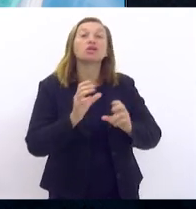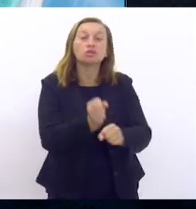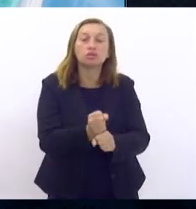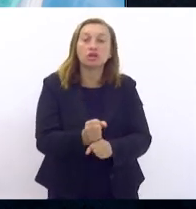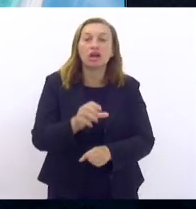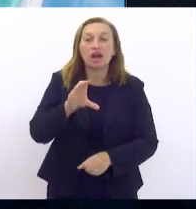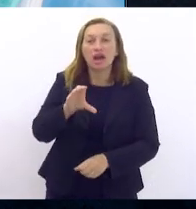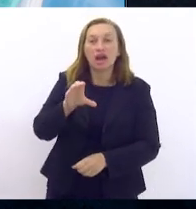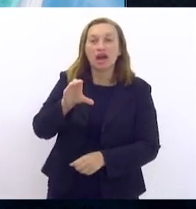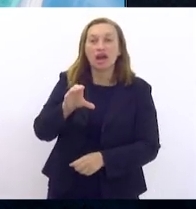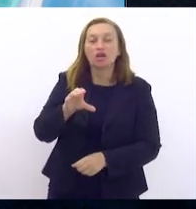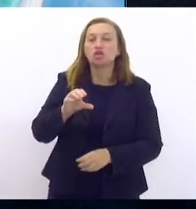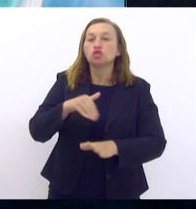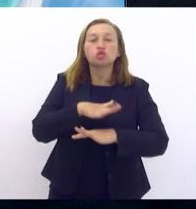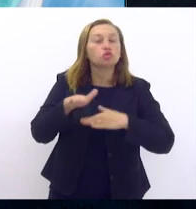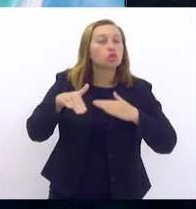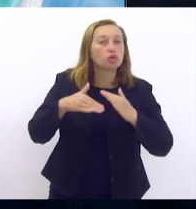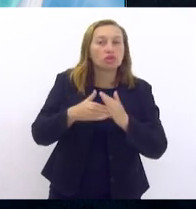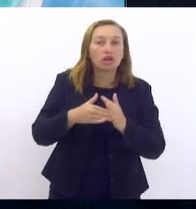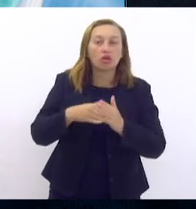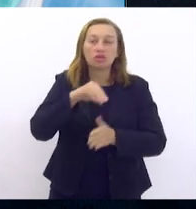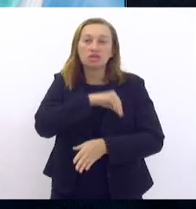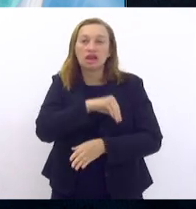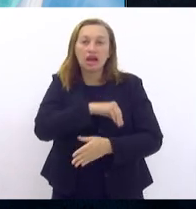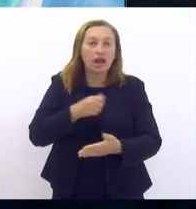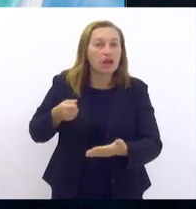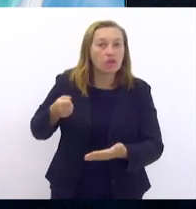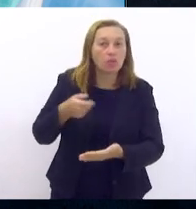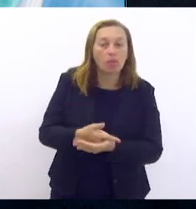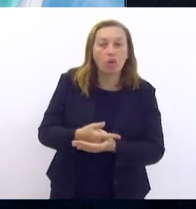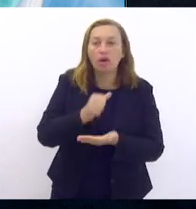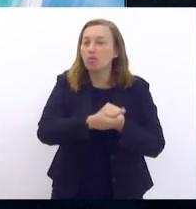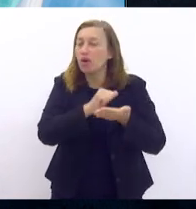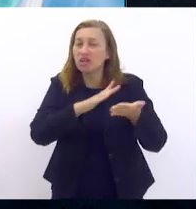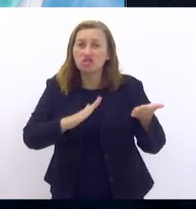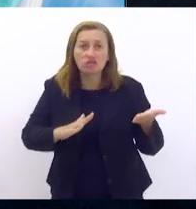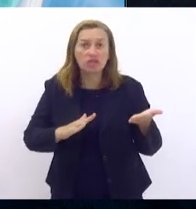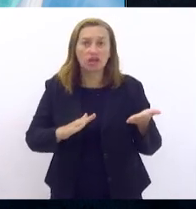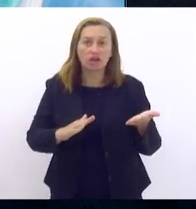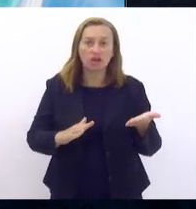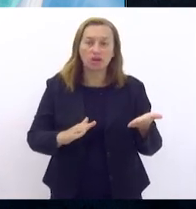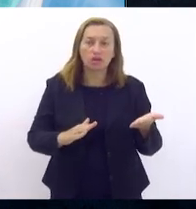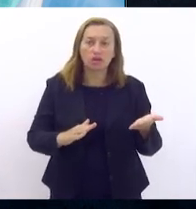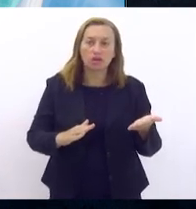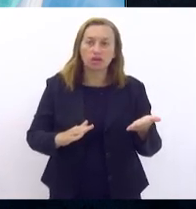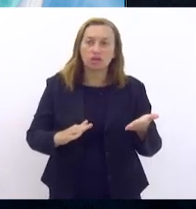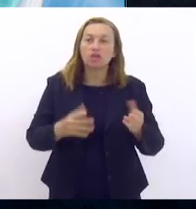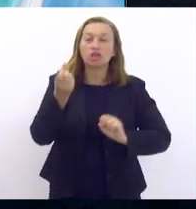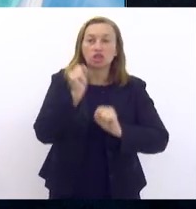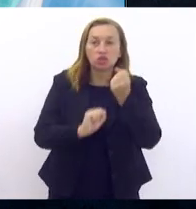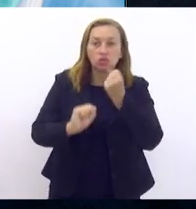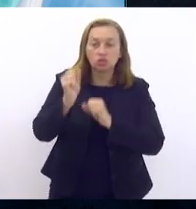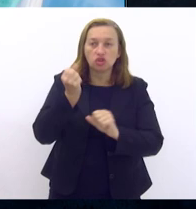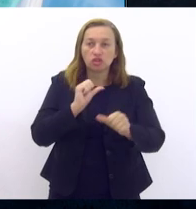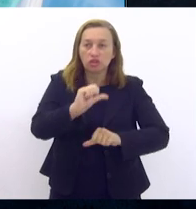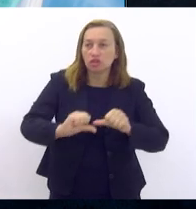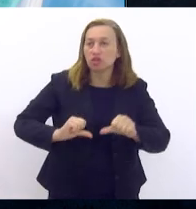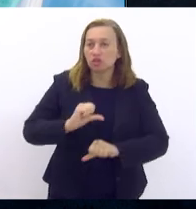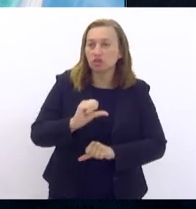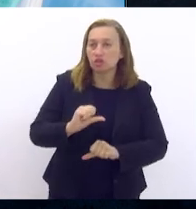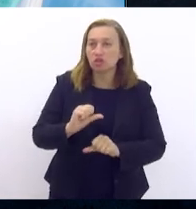total de salário pago por atividade de indústrias de transformação